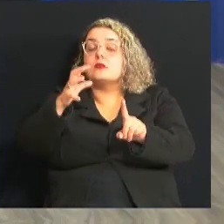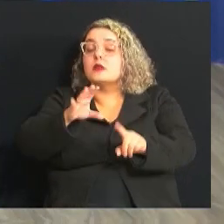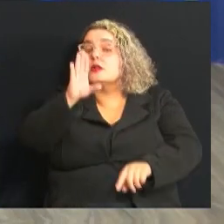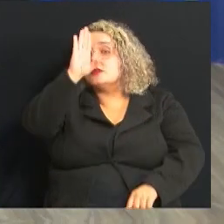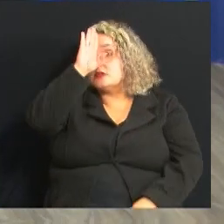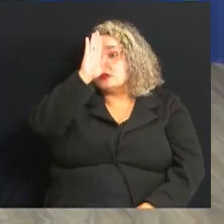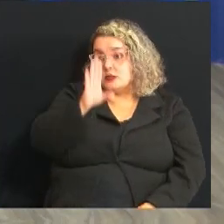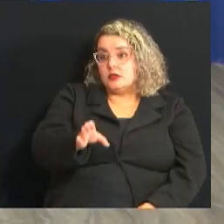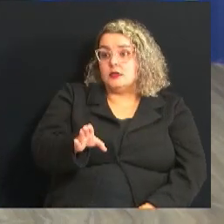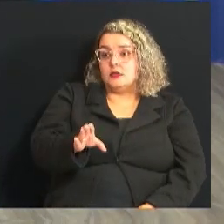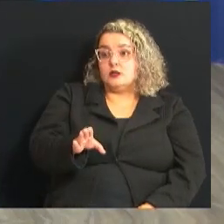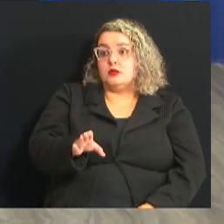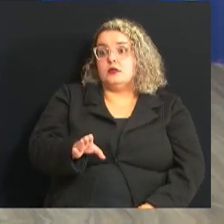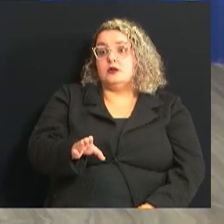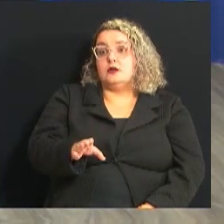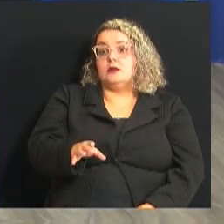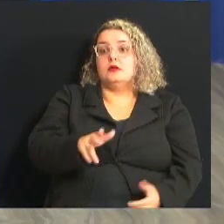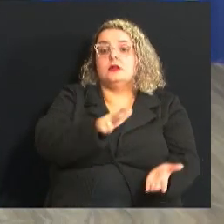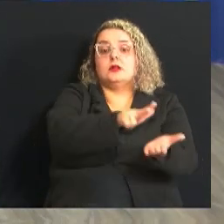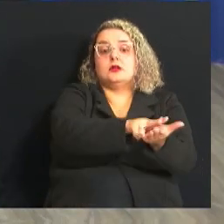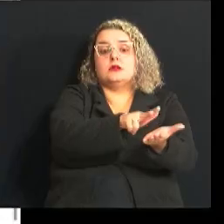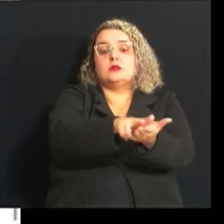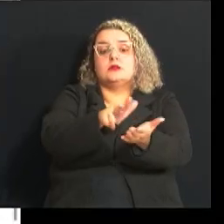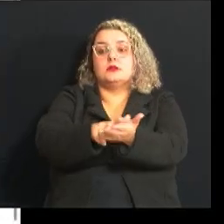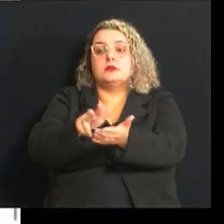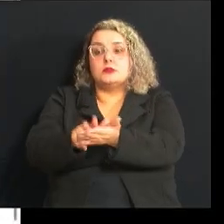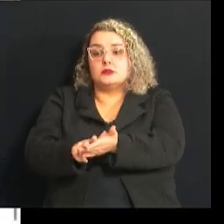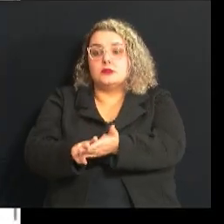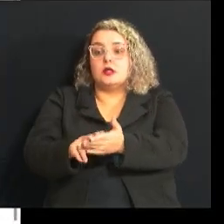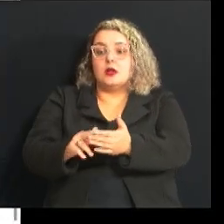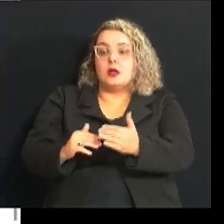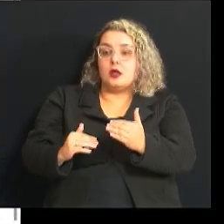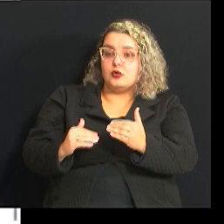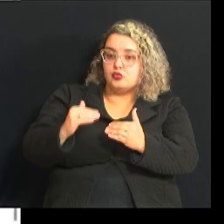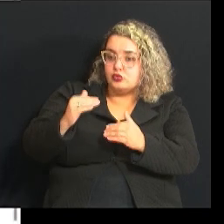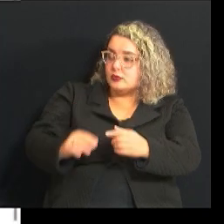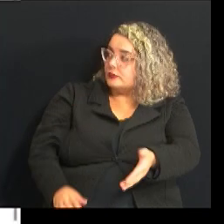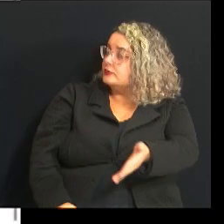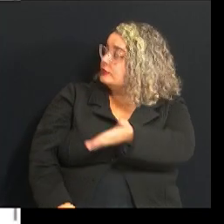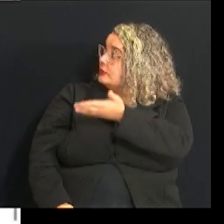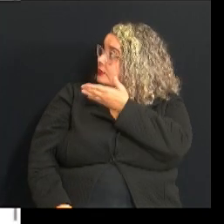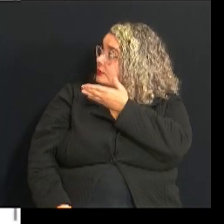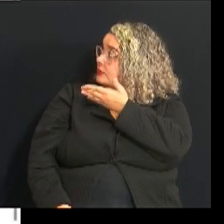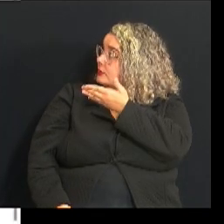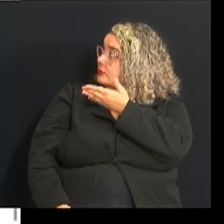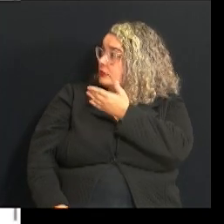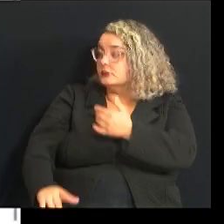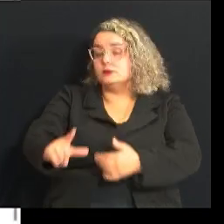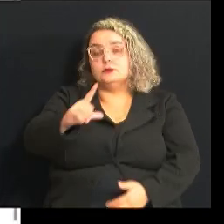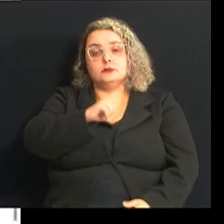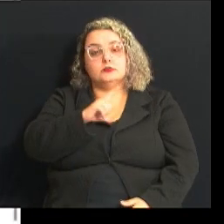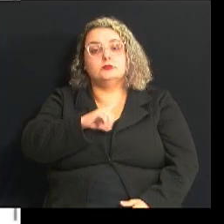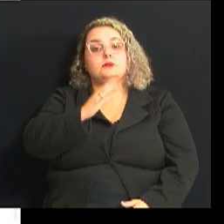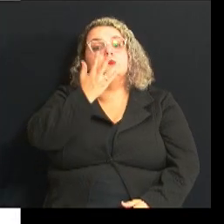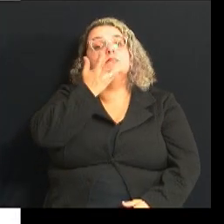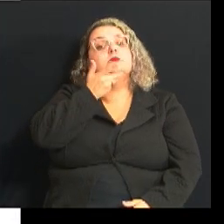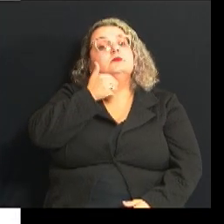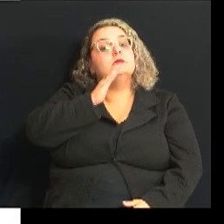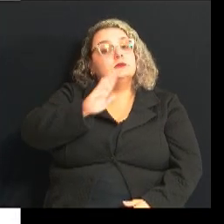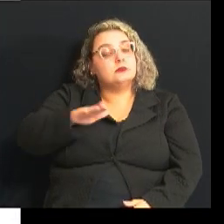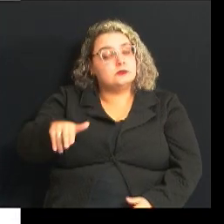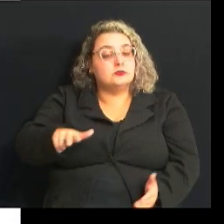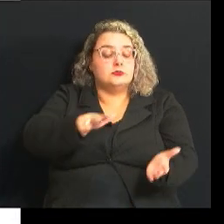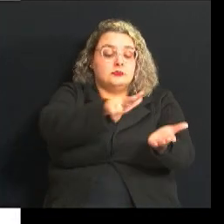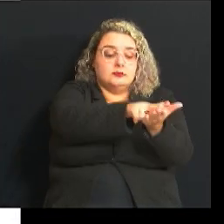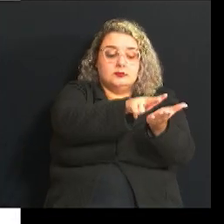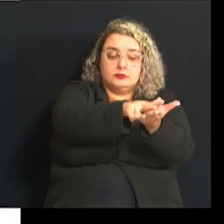diretamente na internação. A gente, descendo um pouquinho a tela, olha, a gente tem crianças internadas nessa semana